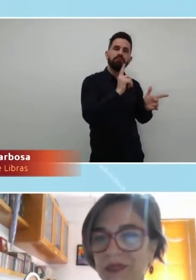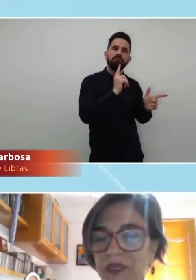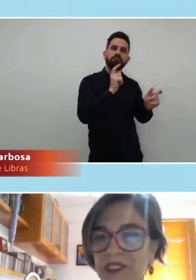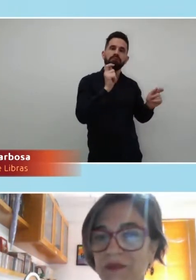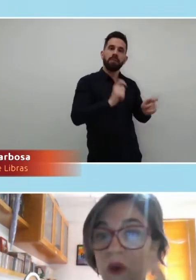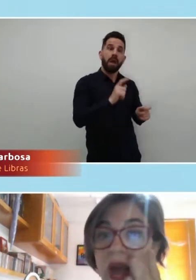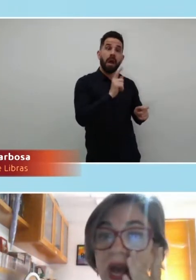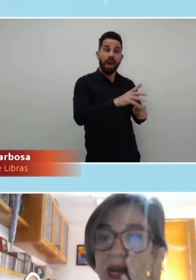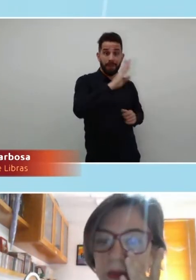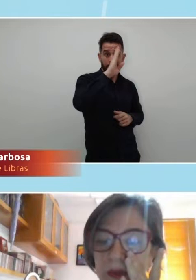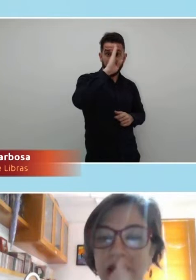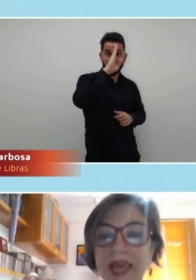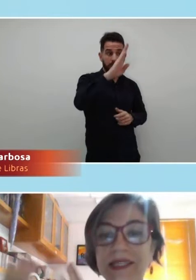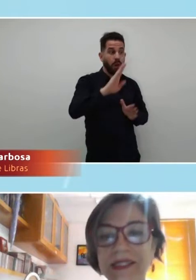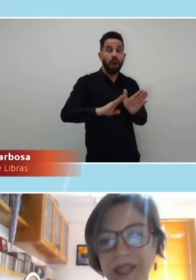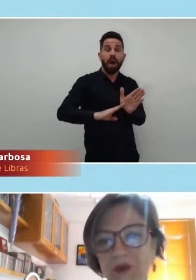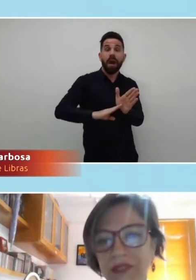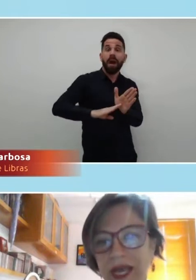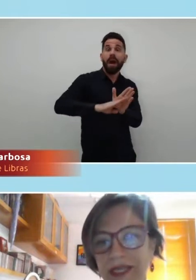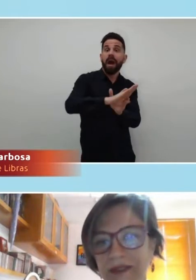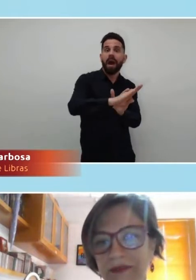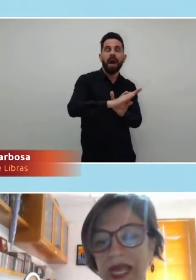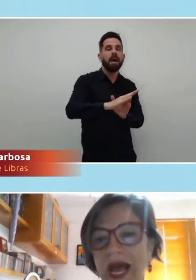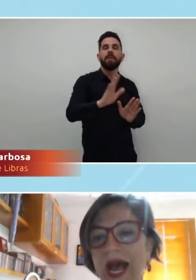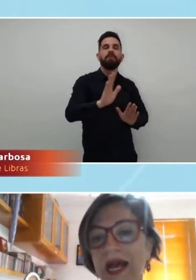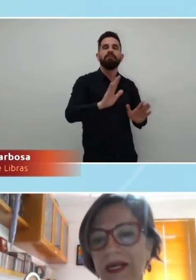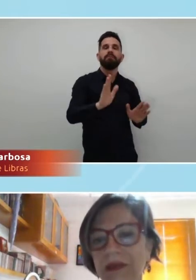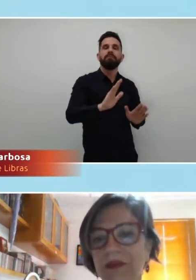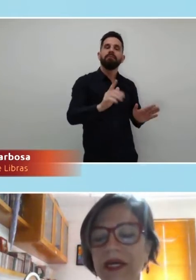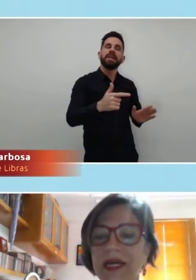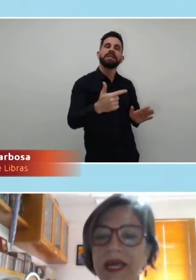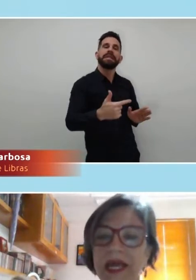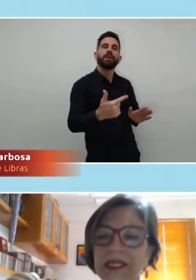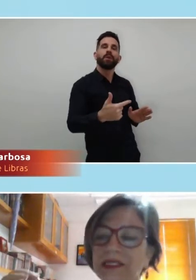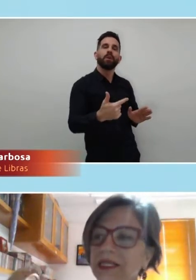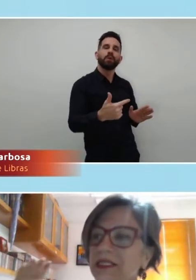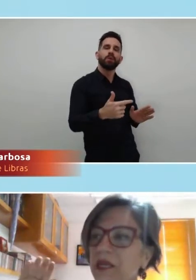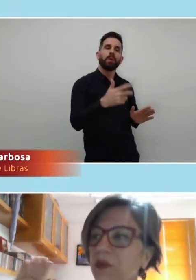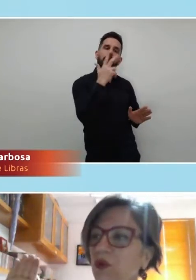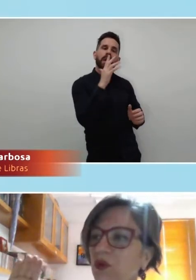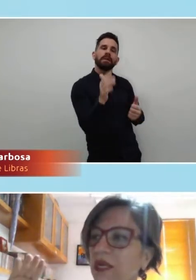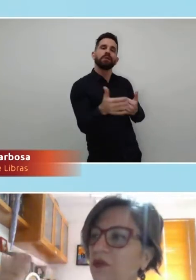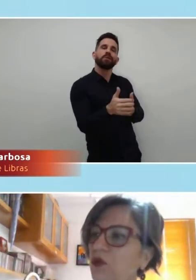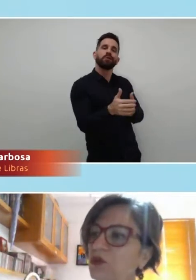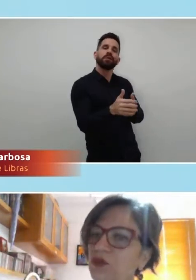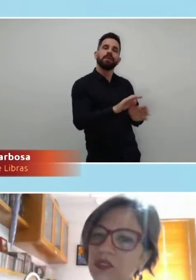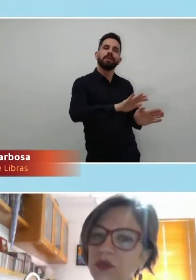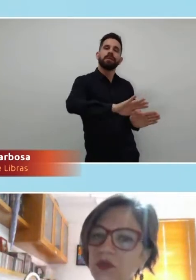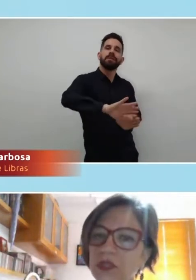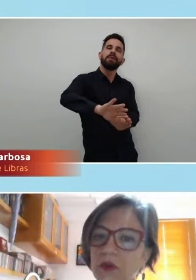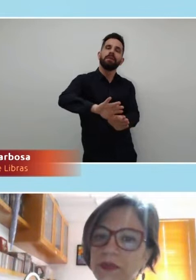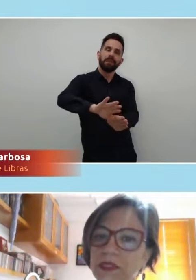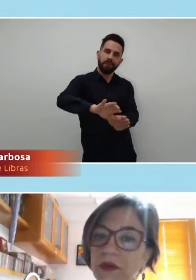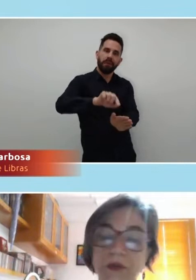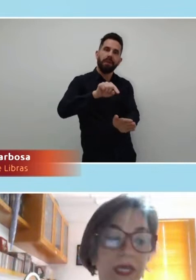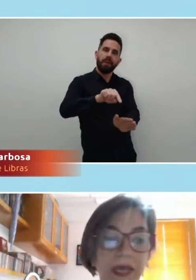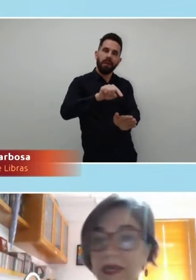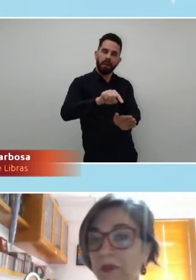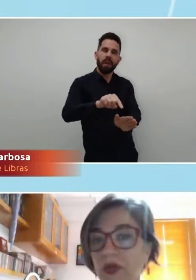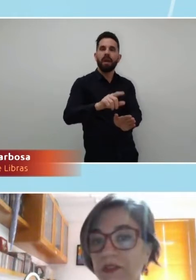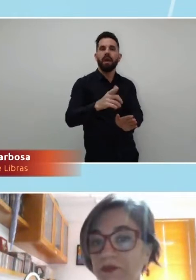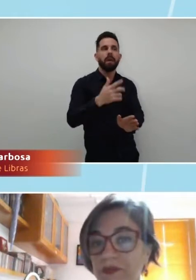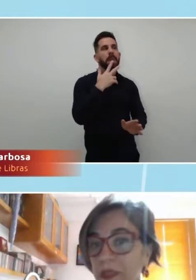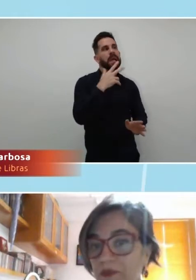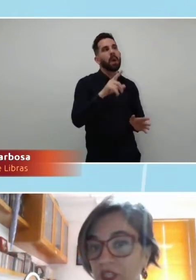entrada principal. A rampa é secundária. A rampa, ela está sempre colocada como segunda opção e aí a